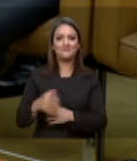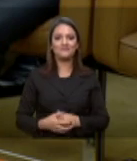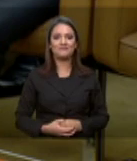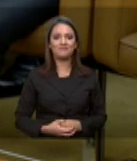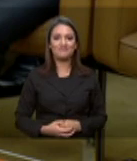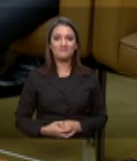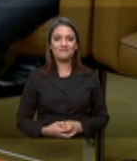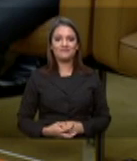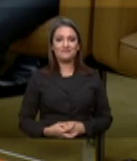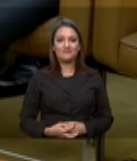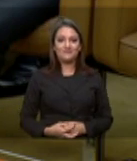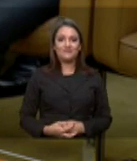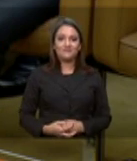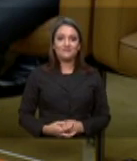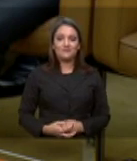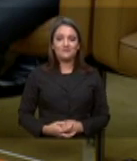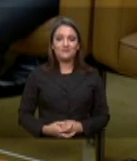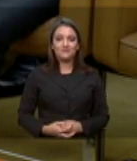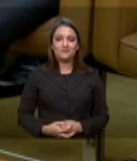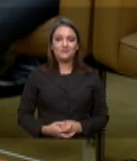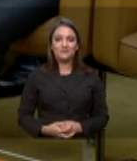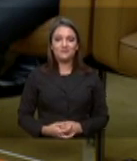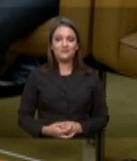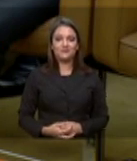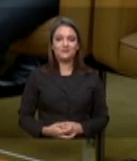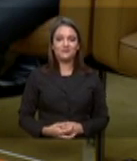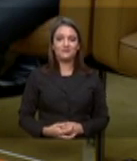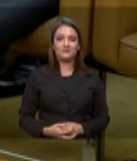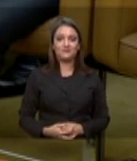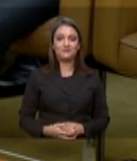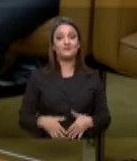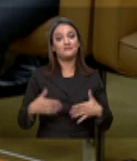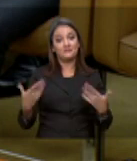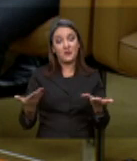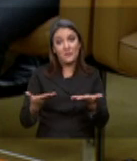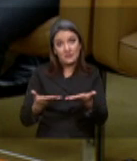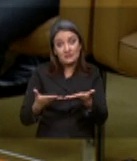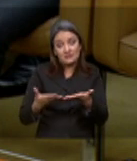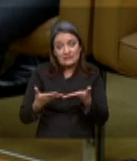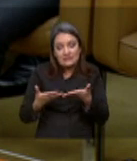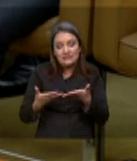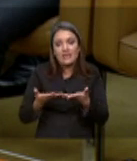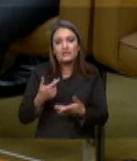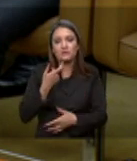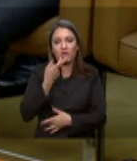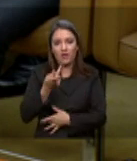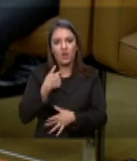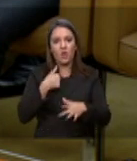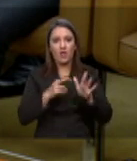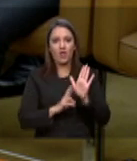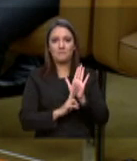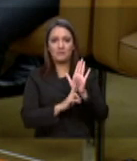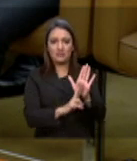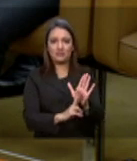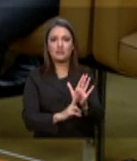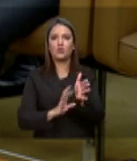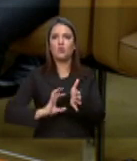Eu peço vênia aqui para dizer que eu represento aqui uma agremiação